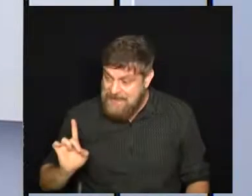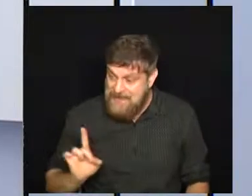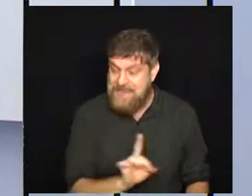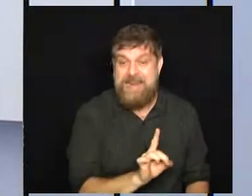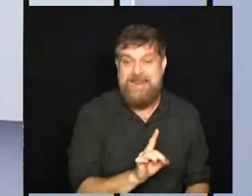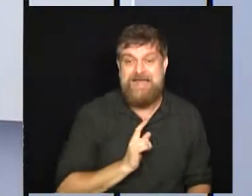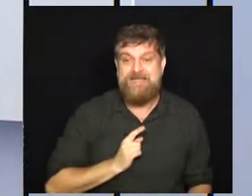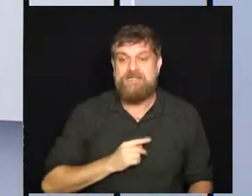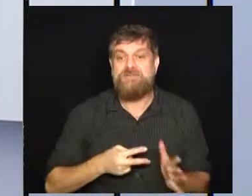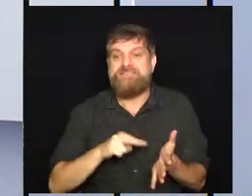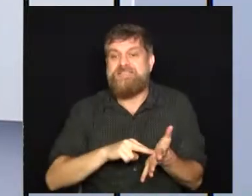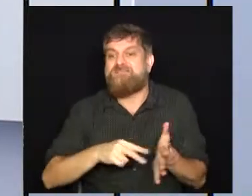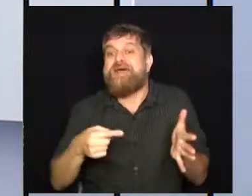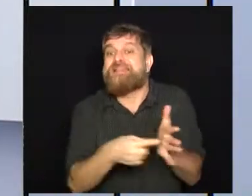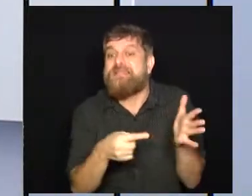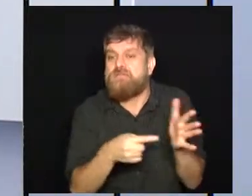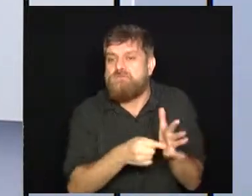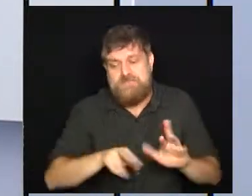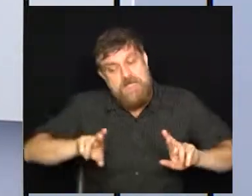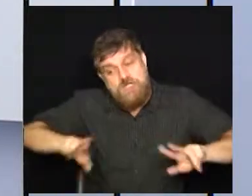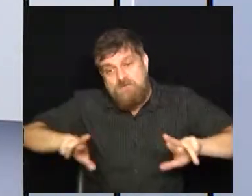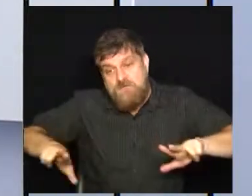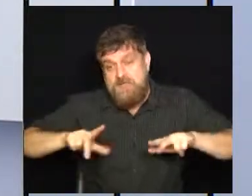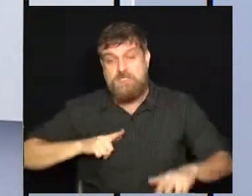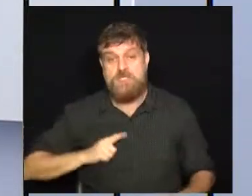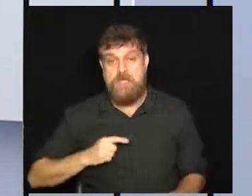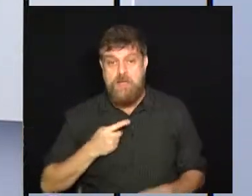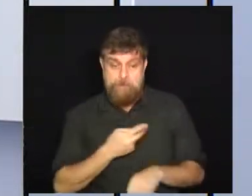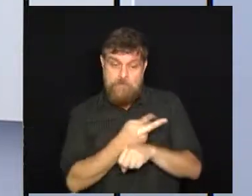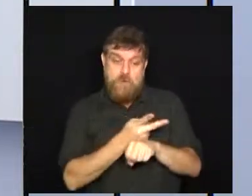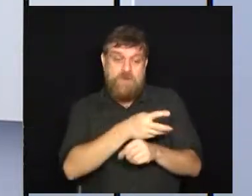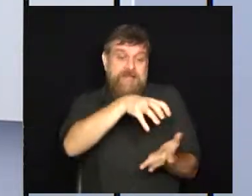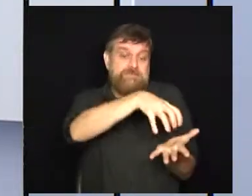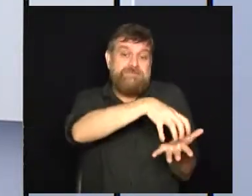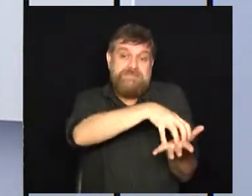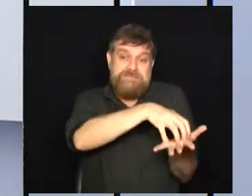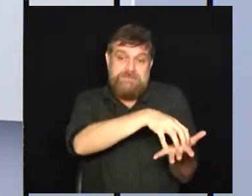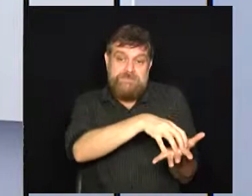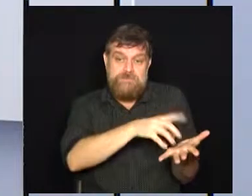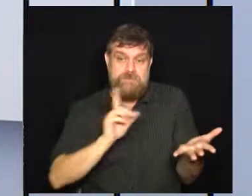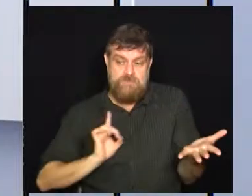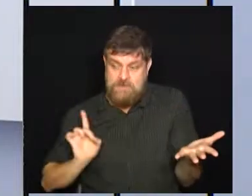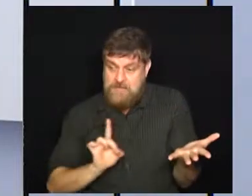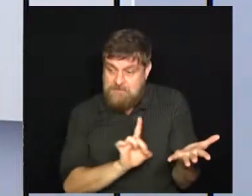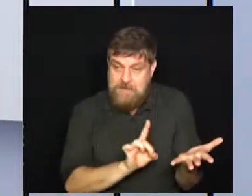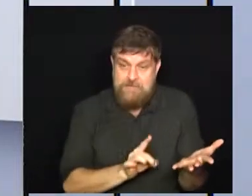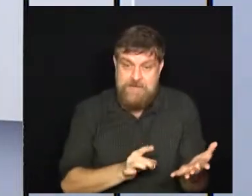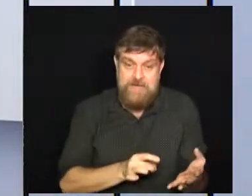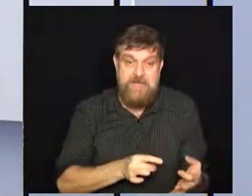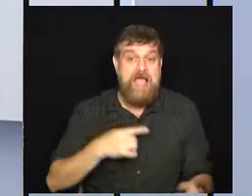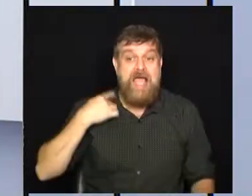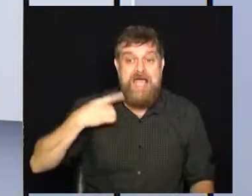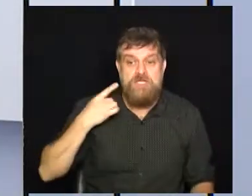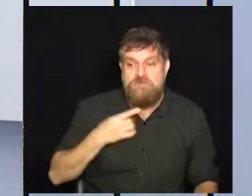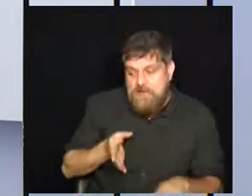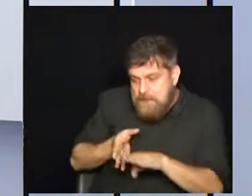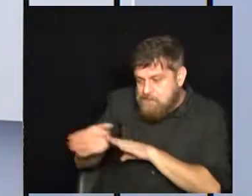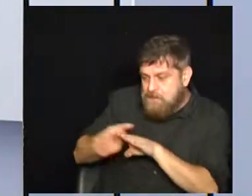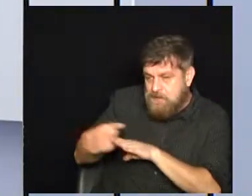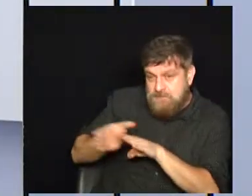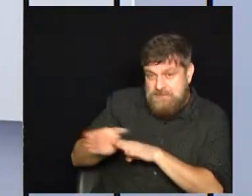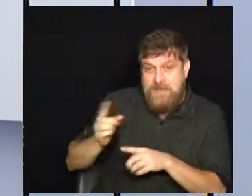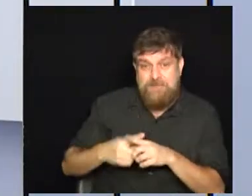está condicionada a fazer uma denúncia. Ela pode procurar o SEAMO para ter informação jurídica, porque fazer